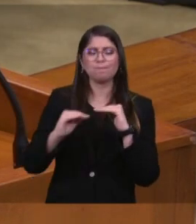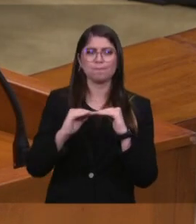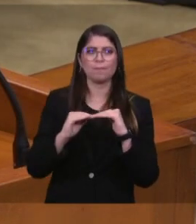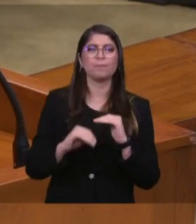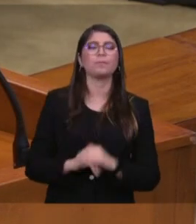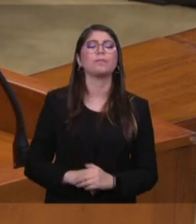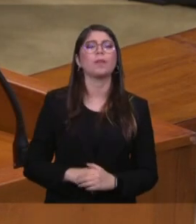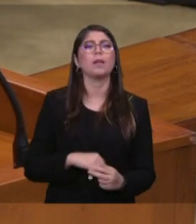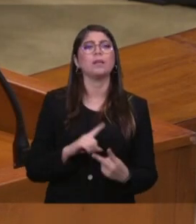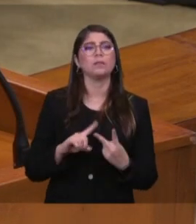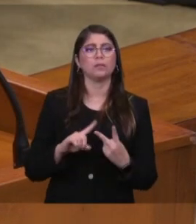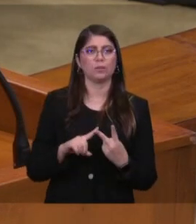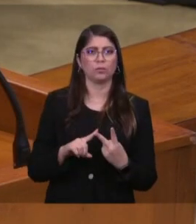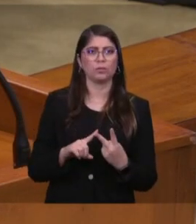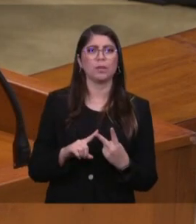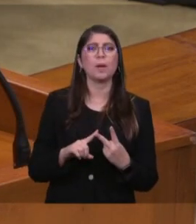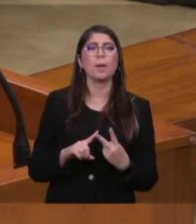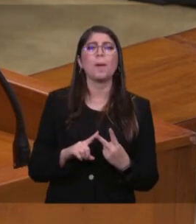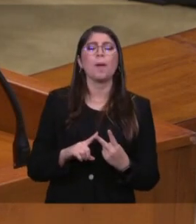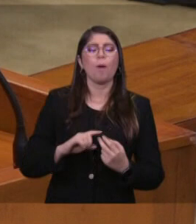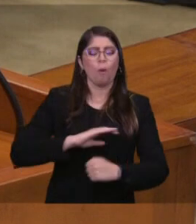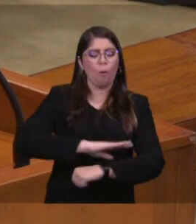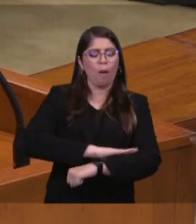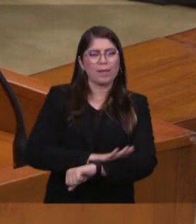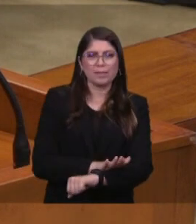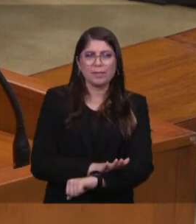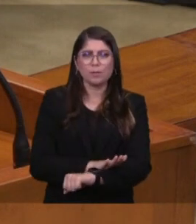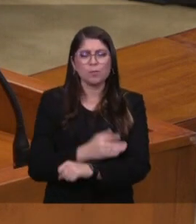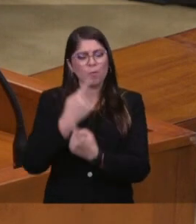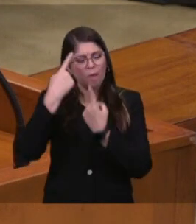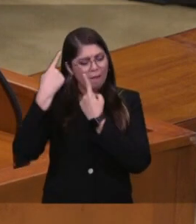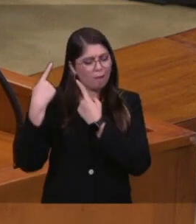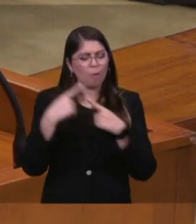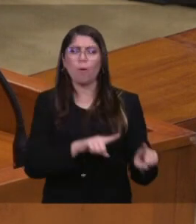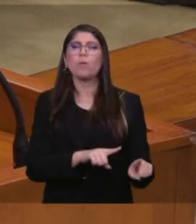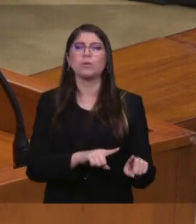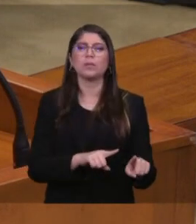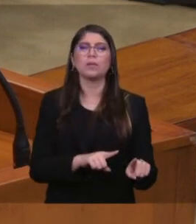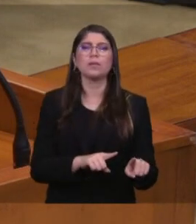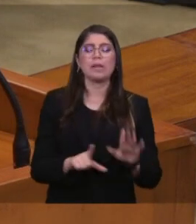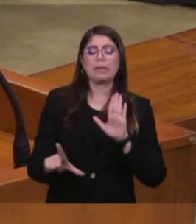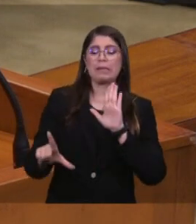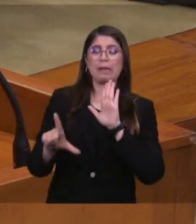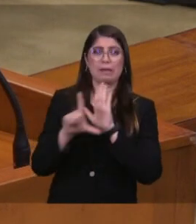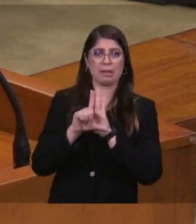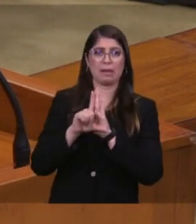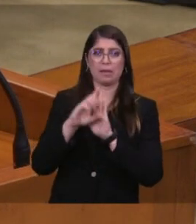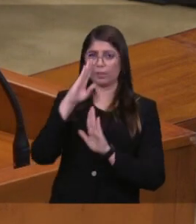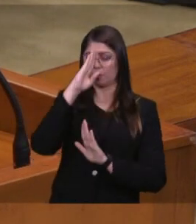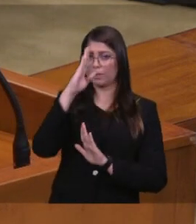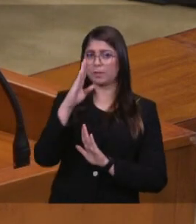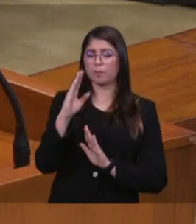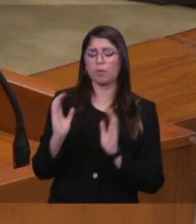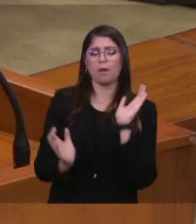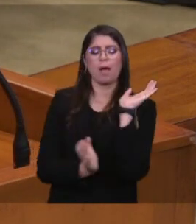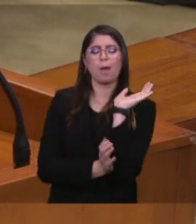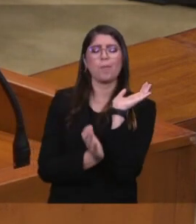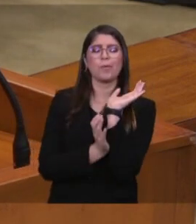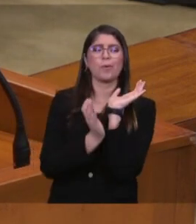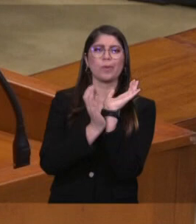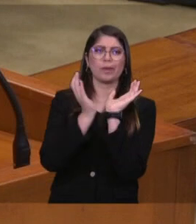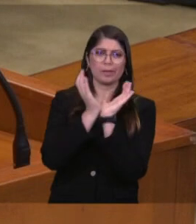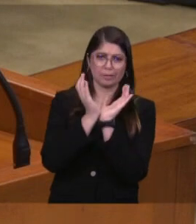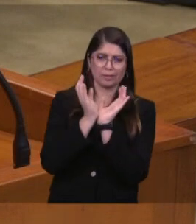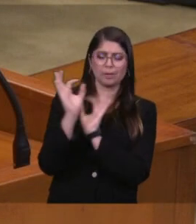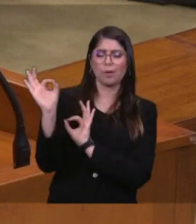deve ter como núcleo o combate ao racismo na efetivação do princípio da legalidade, organizando a burocracia estatal para